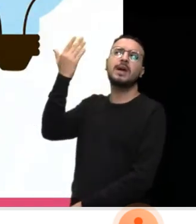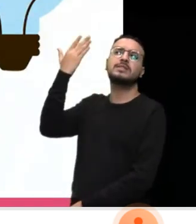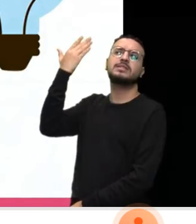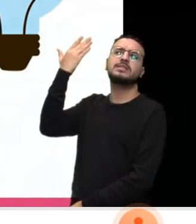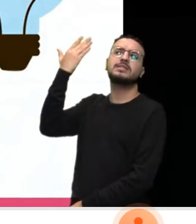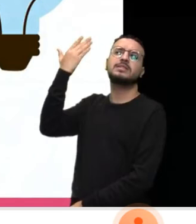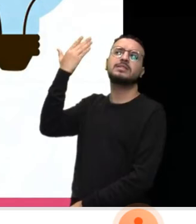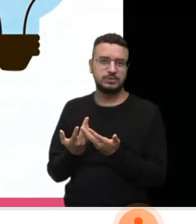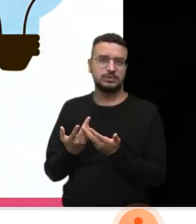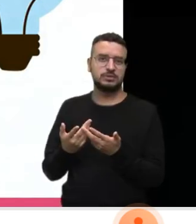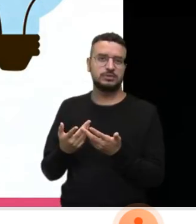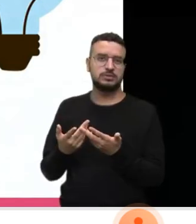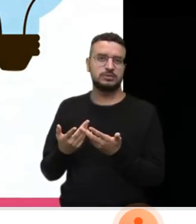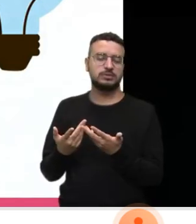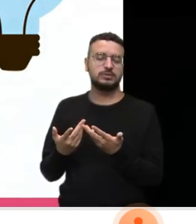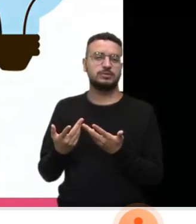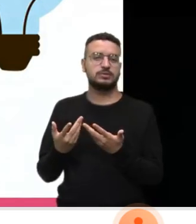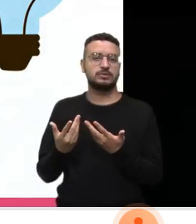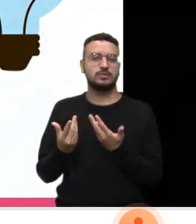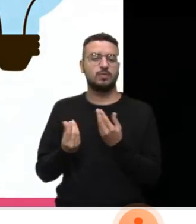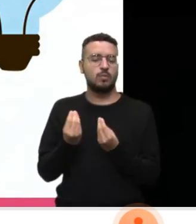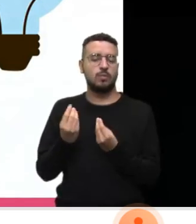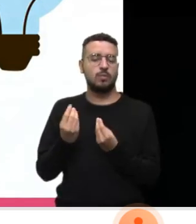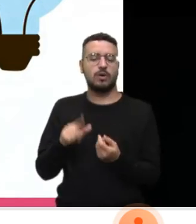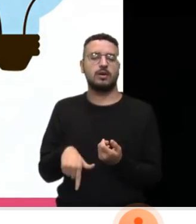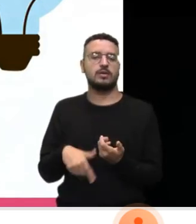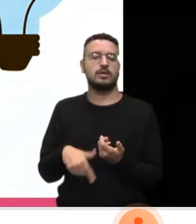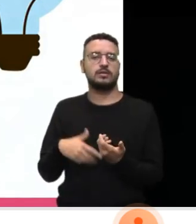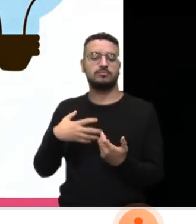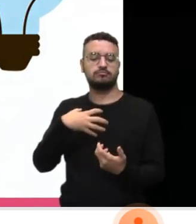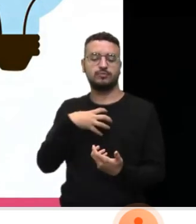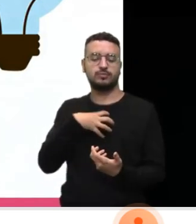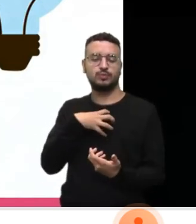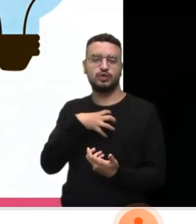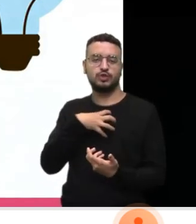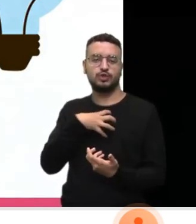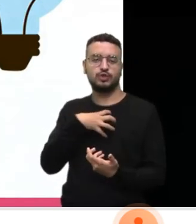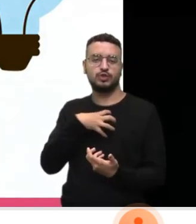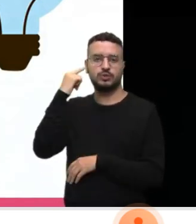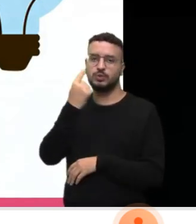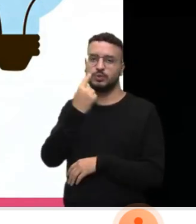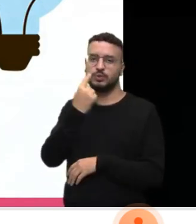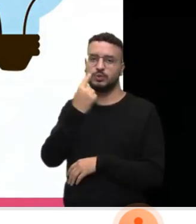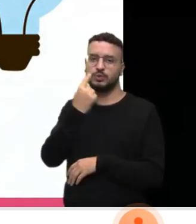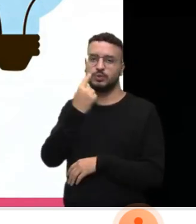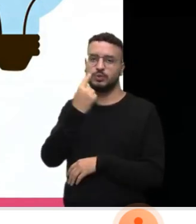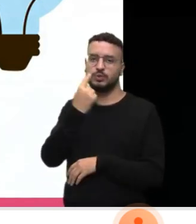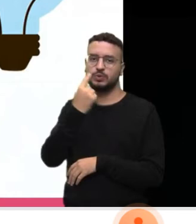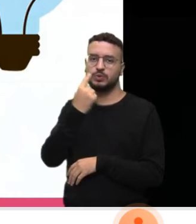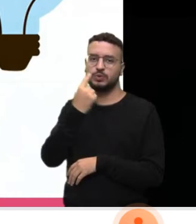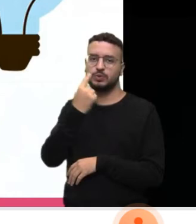eram vistas, os diversos tratamentos que os surdos receberam, né,